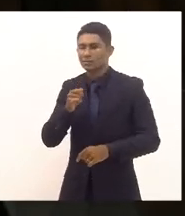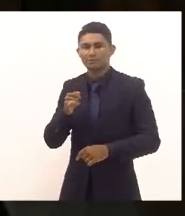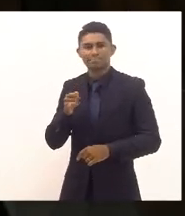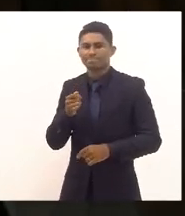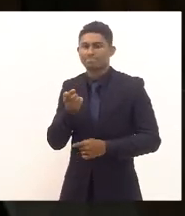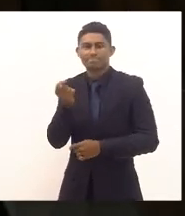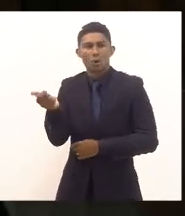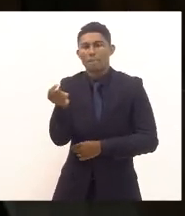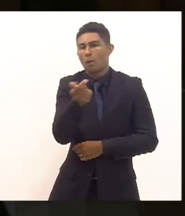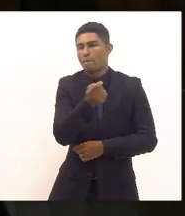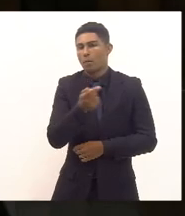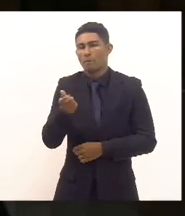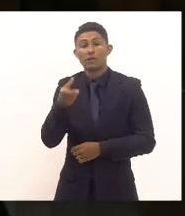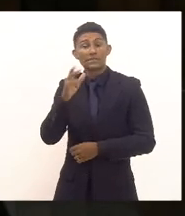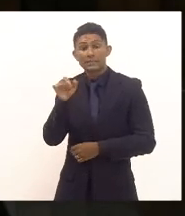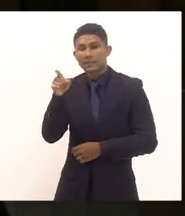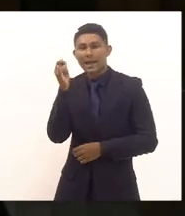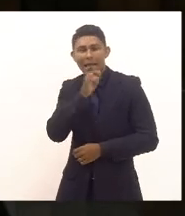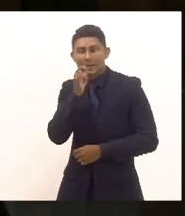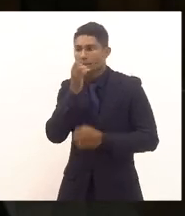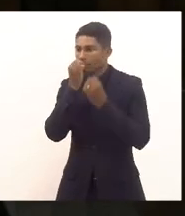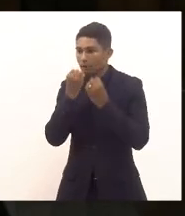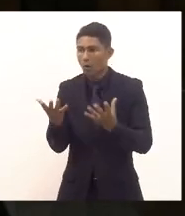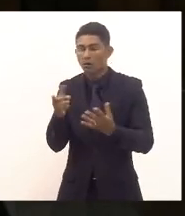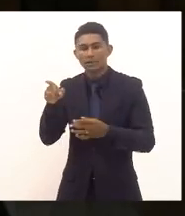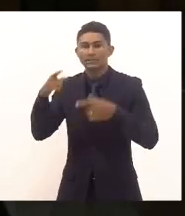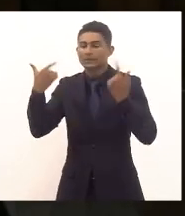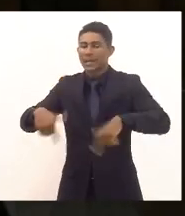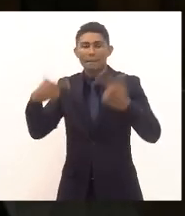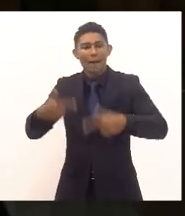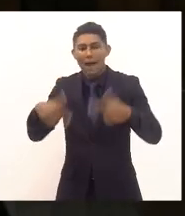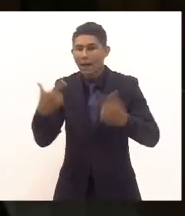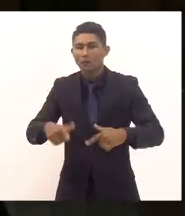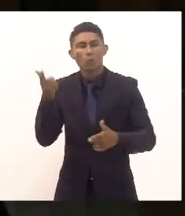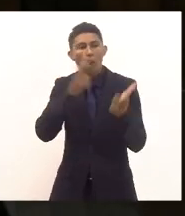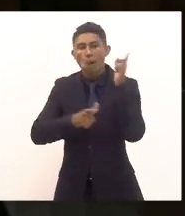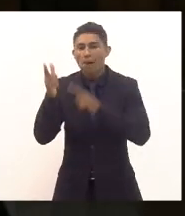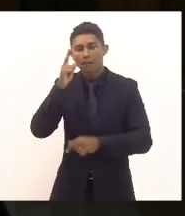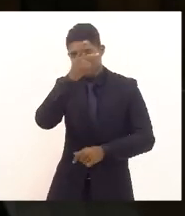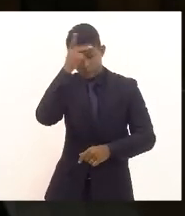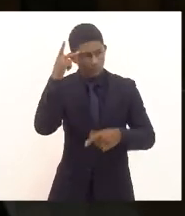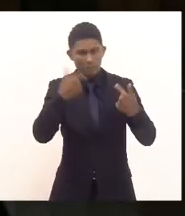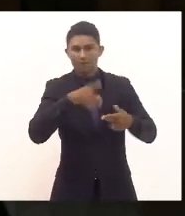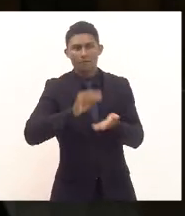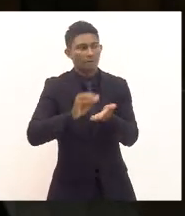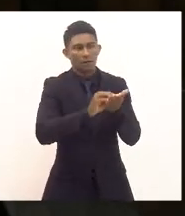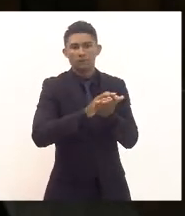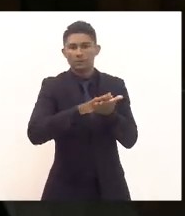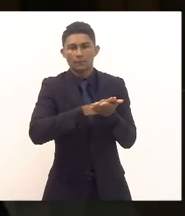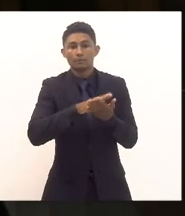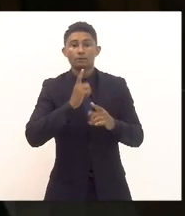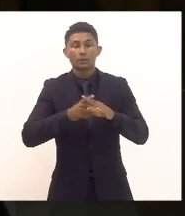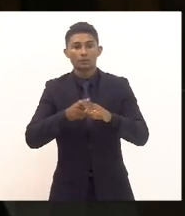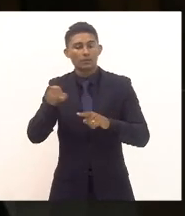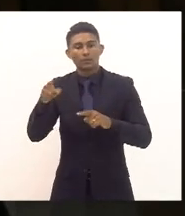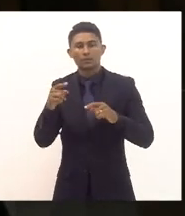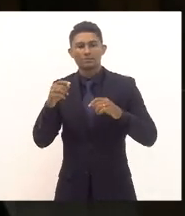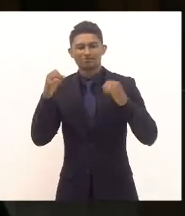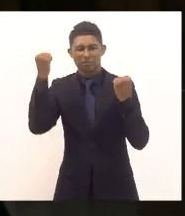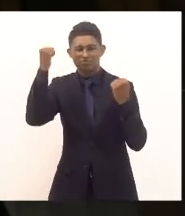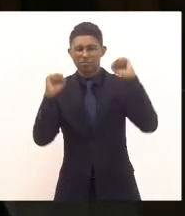aventuras tivesse a energia necessária não teria desempregados porque essa indústria as outras indústrias de confecção